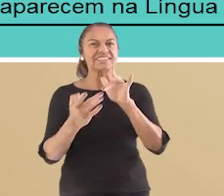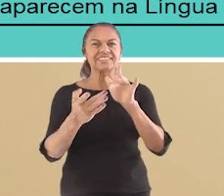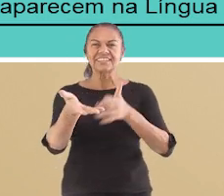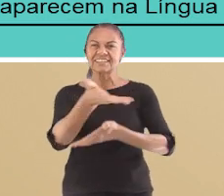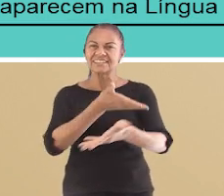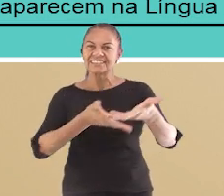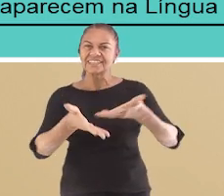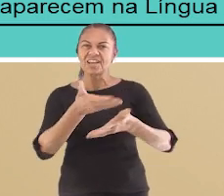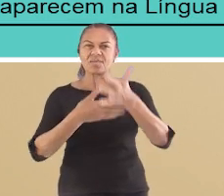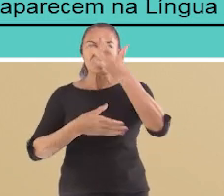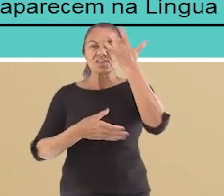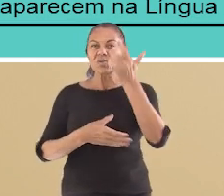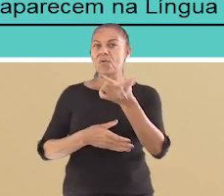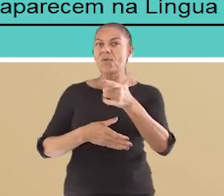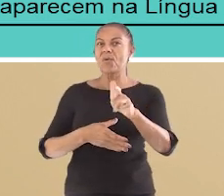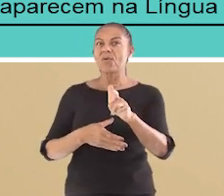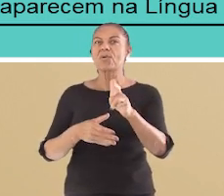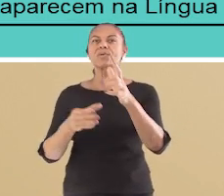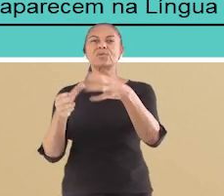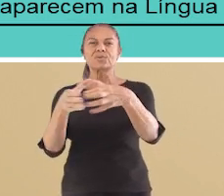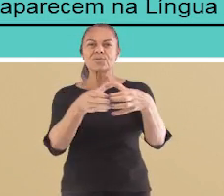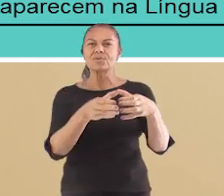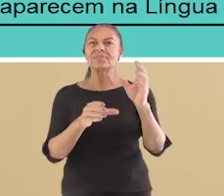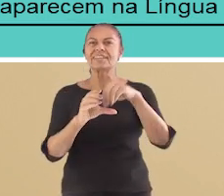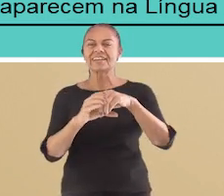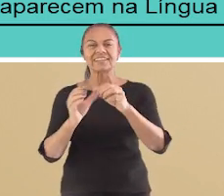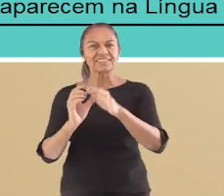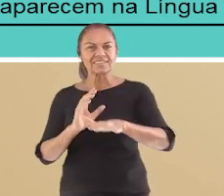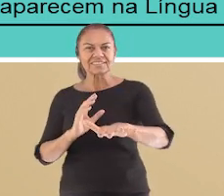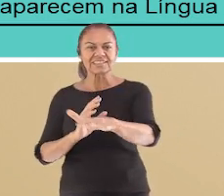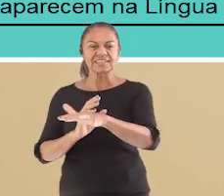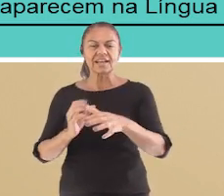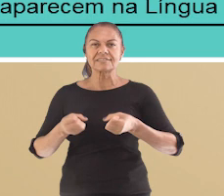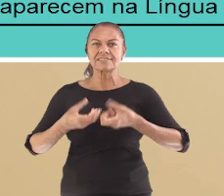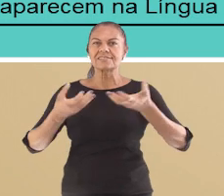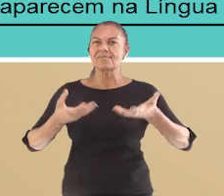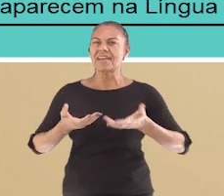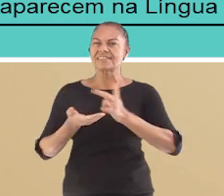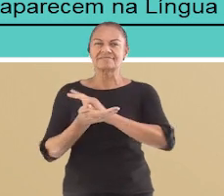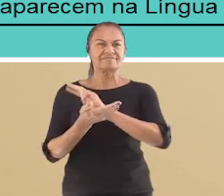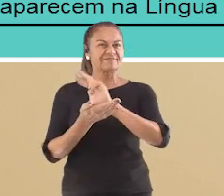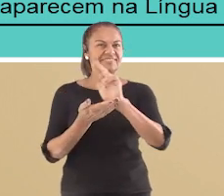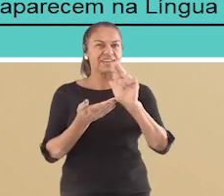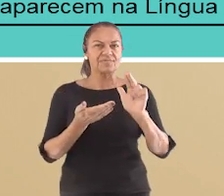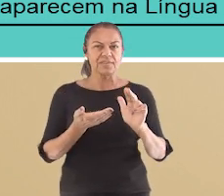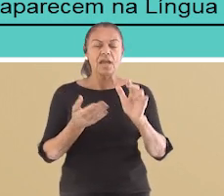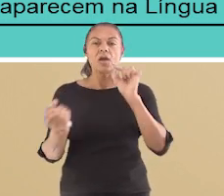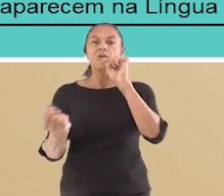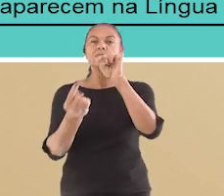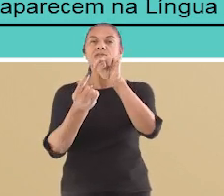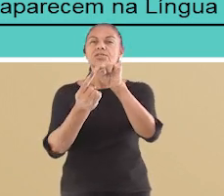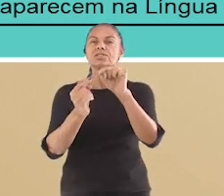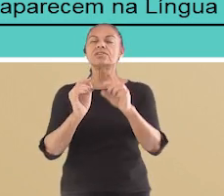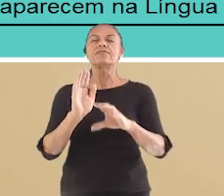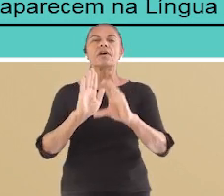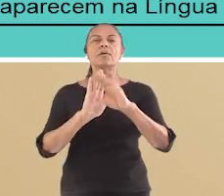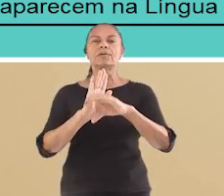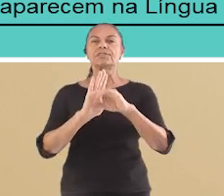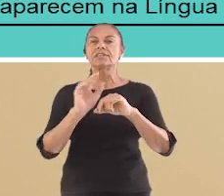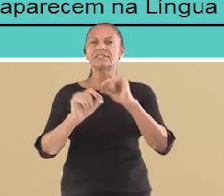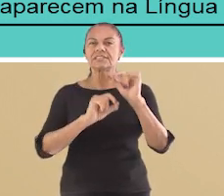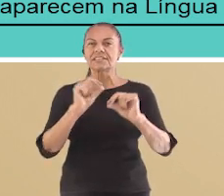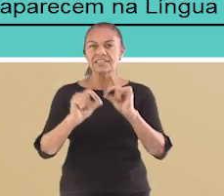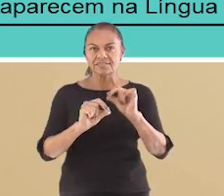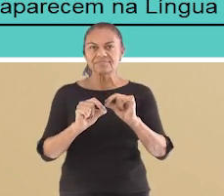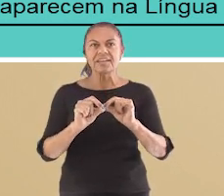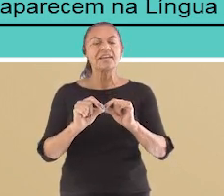nas interações com pessoas de outros grupos sociais, que se expressem por meio de outras variedades. O objetivo da aula de hoje é